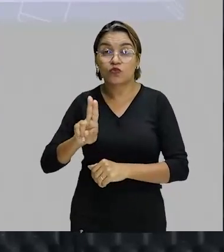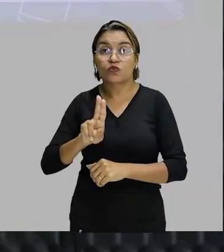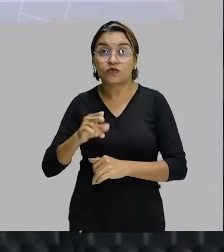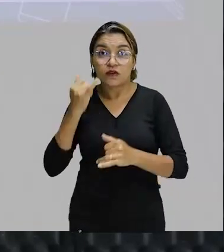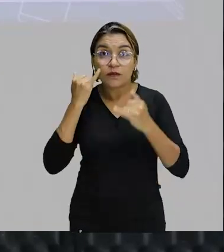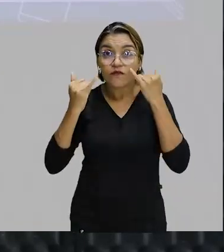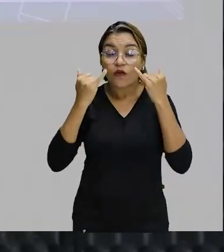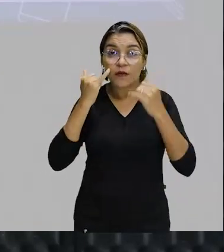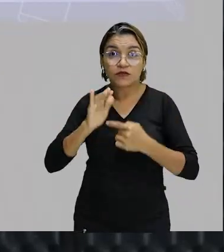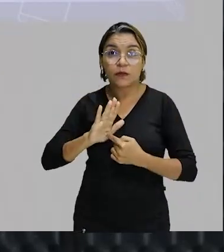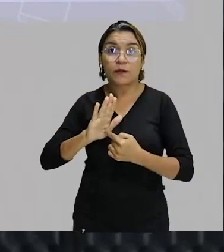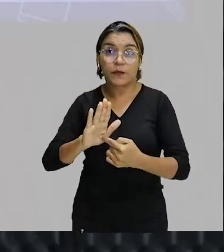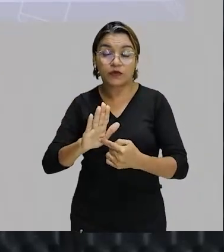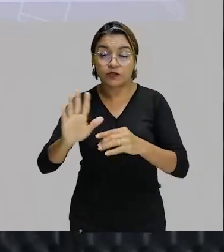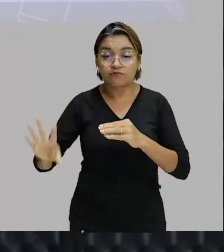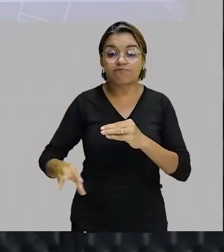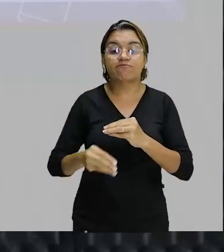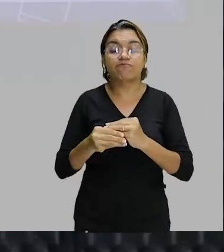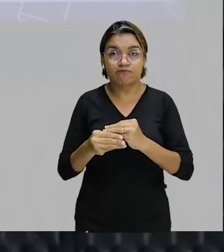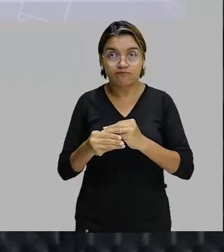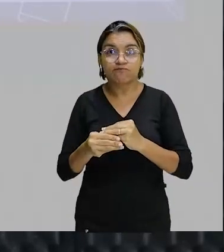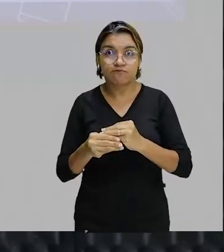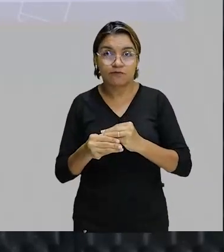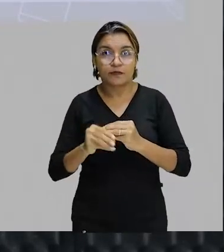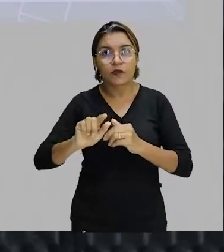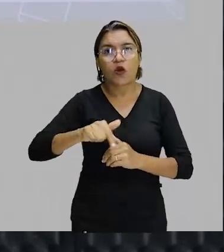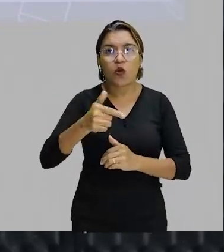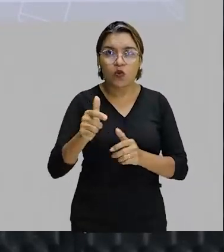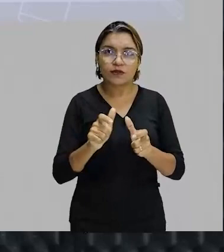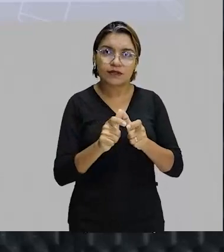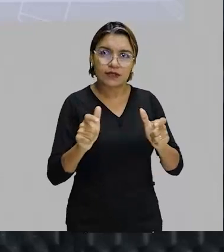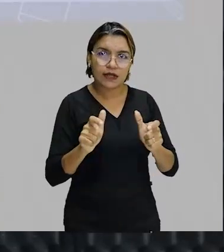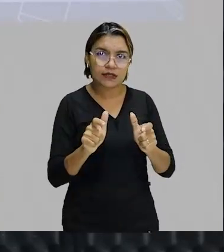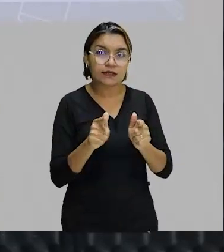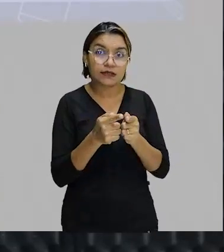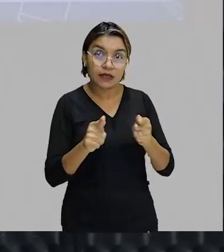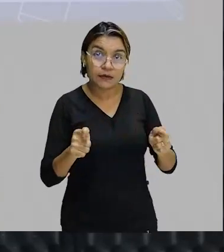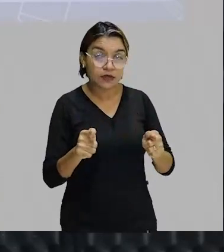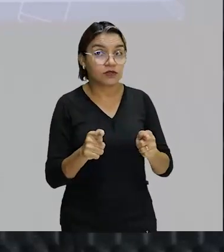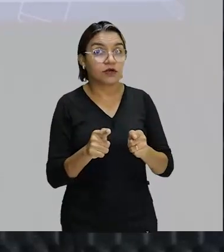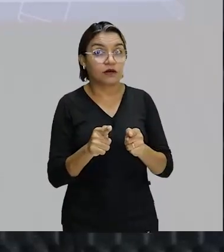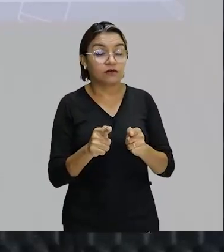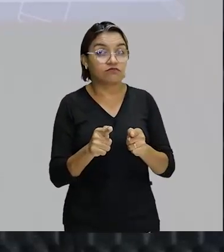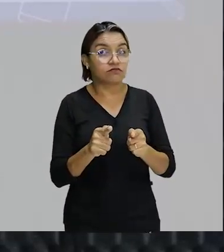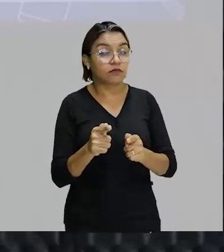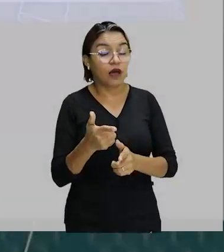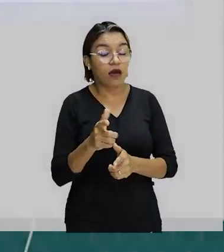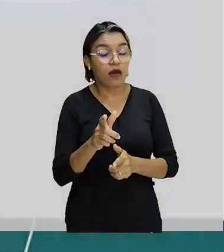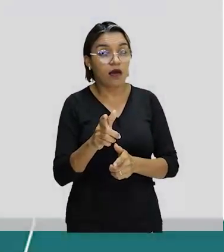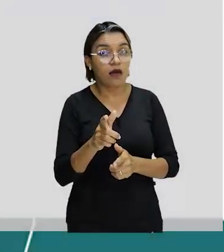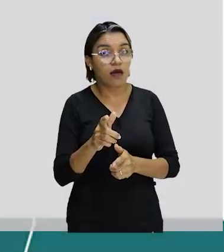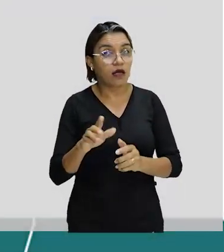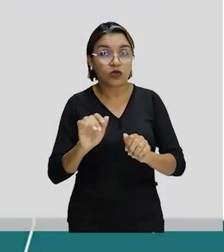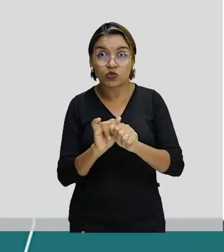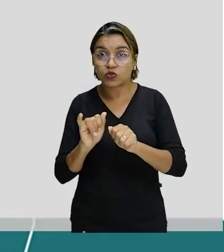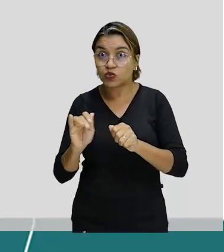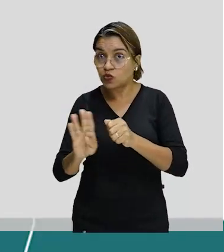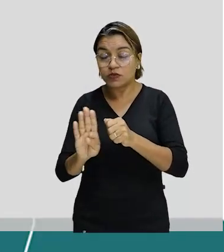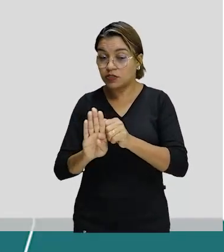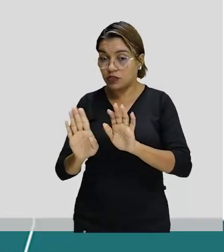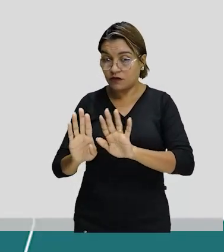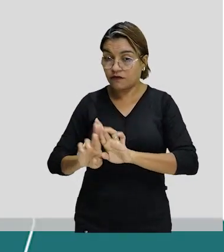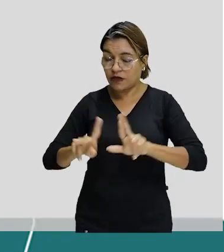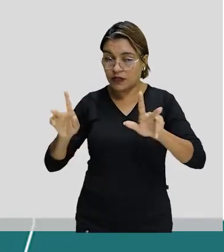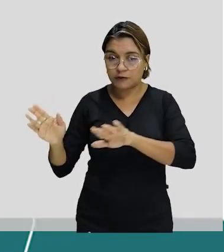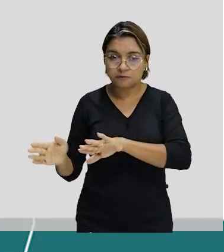essas informações adicionais para outras classes gramaticais que não são substantivos. Muitos advérbios, a grande